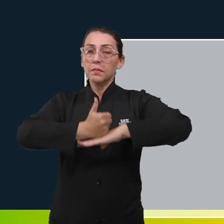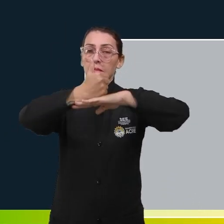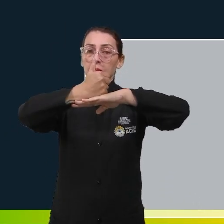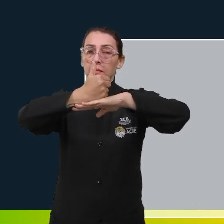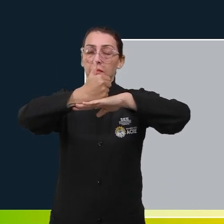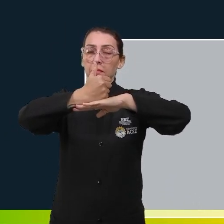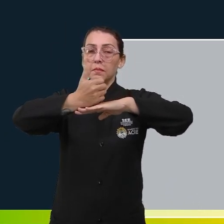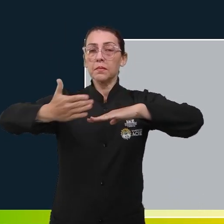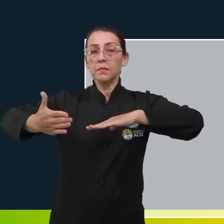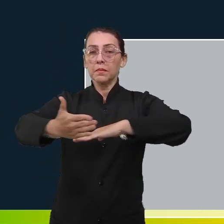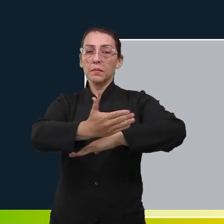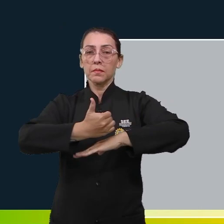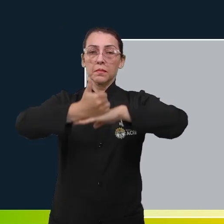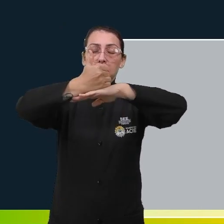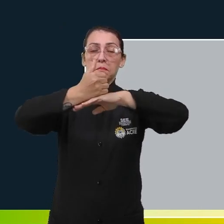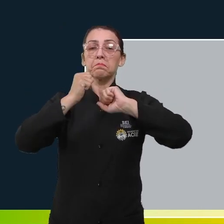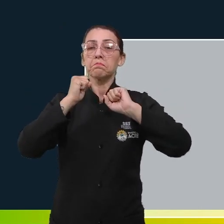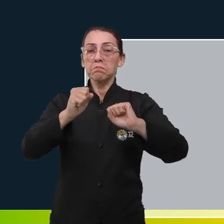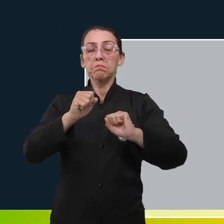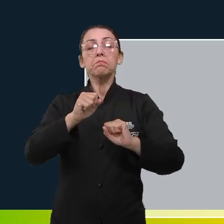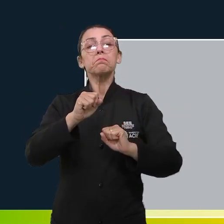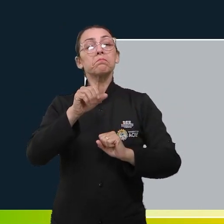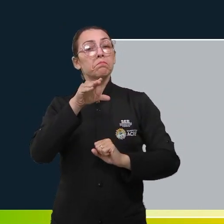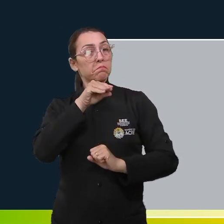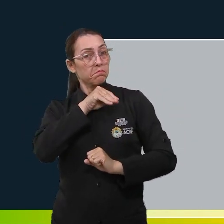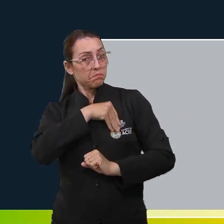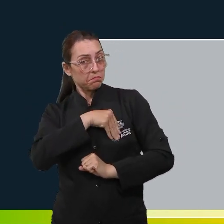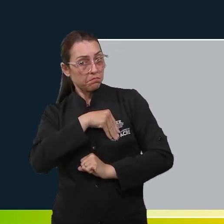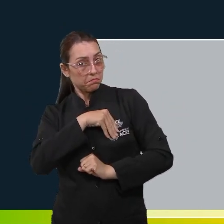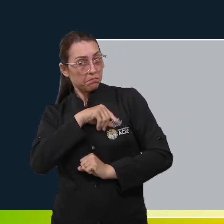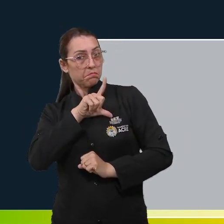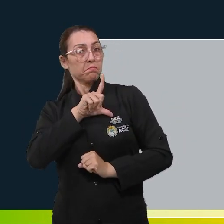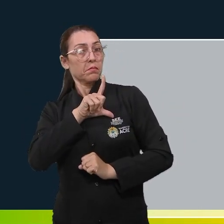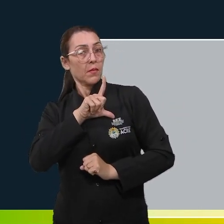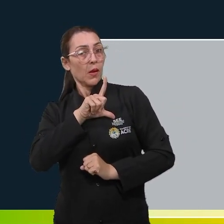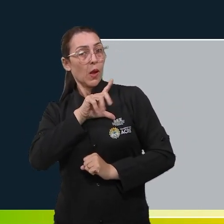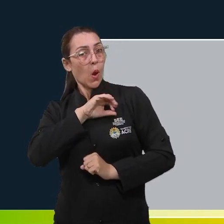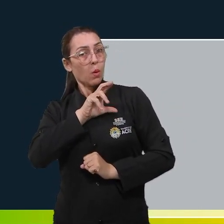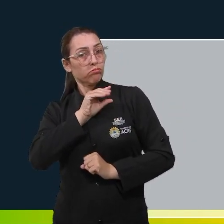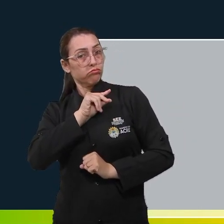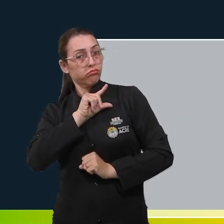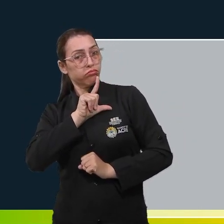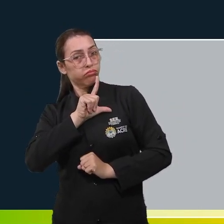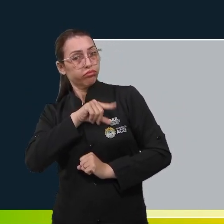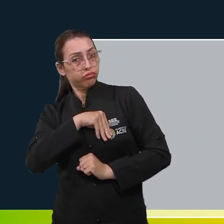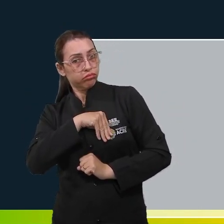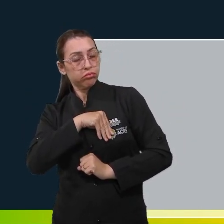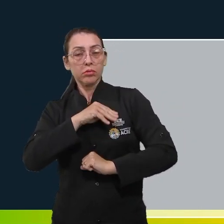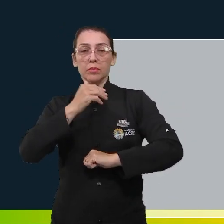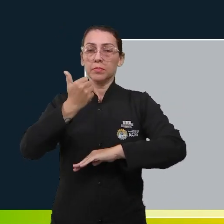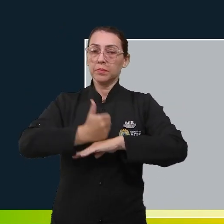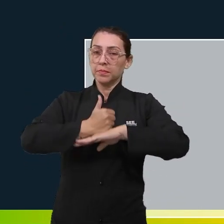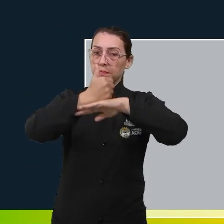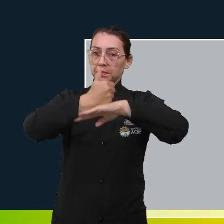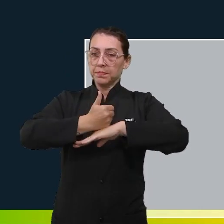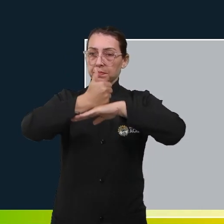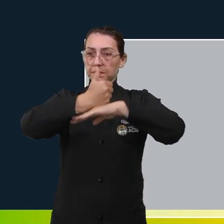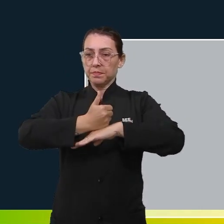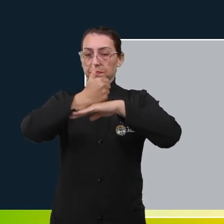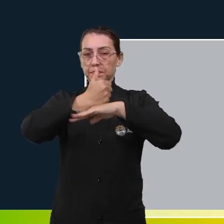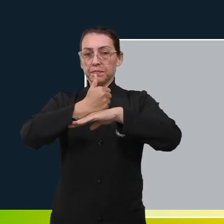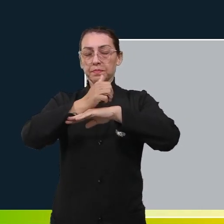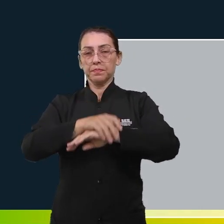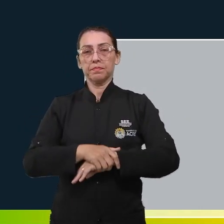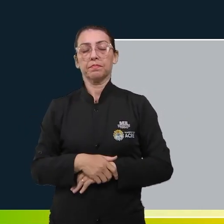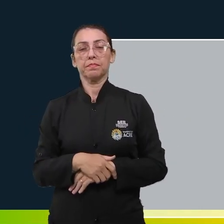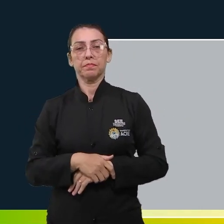galera, você pode ganhar muito e até mesmo uma profissão que ela é,